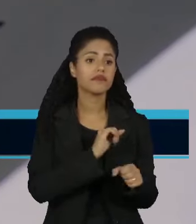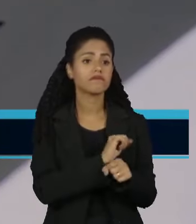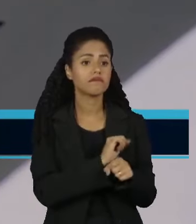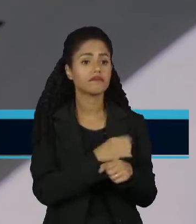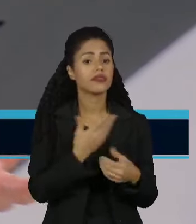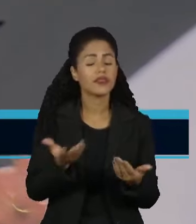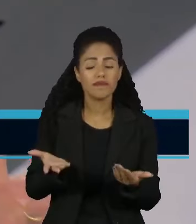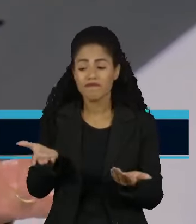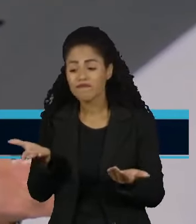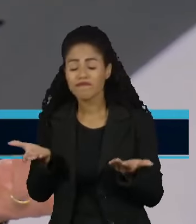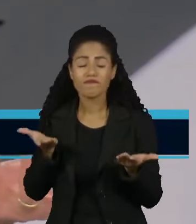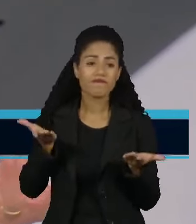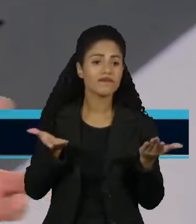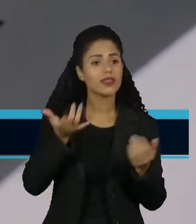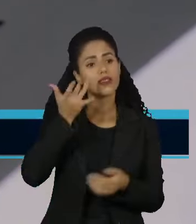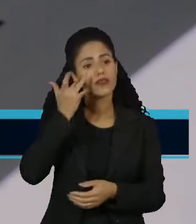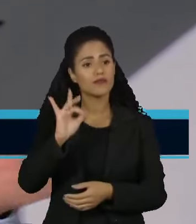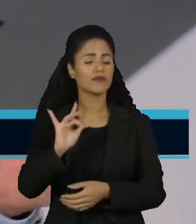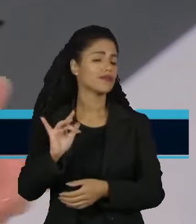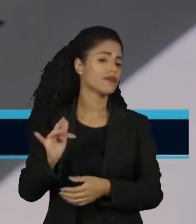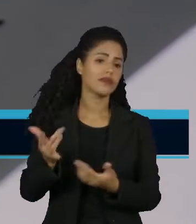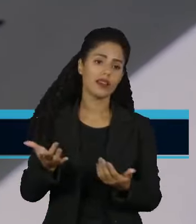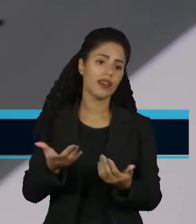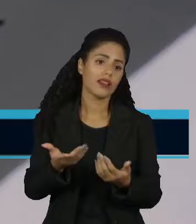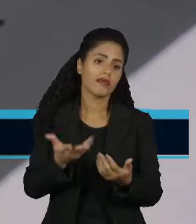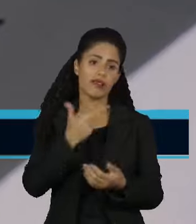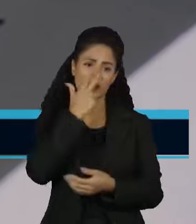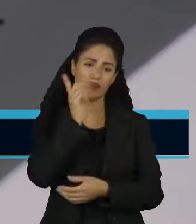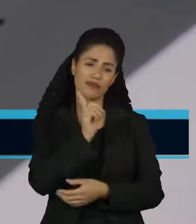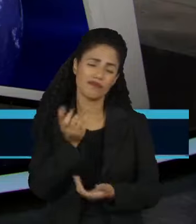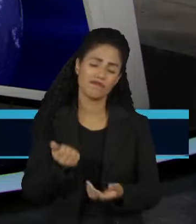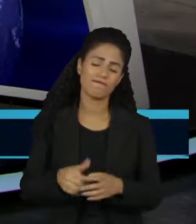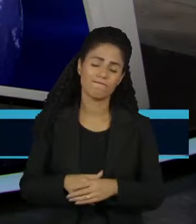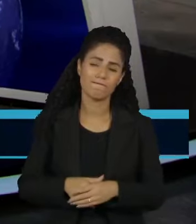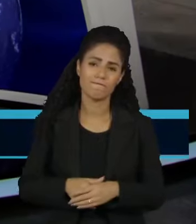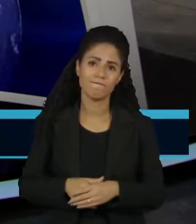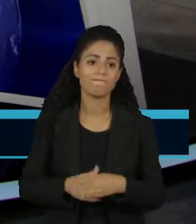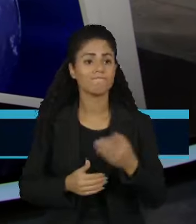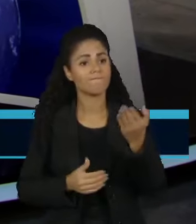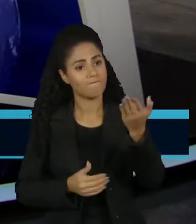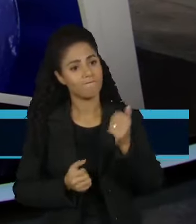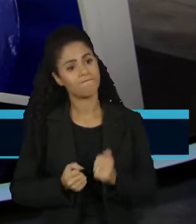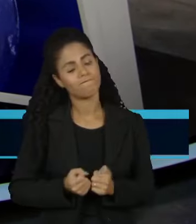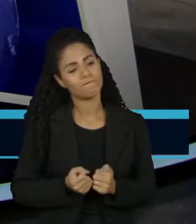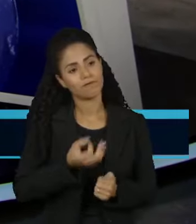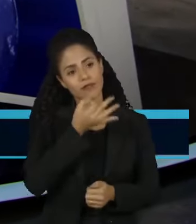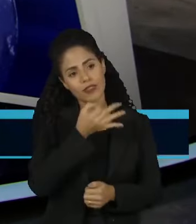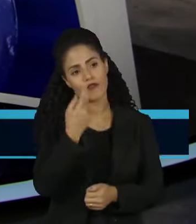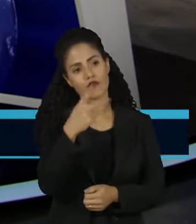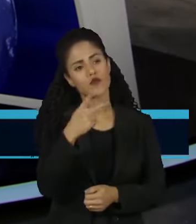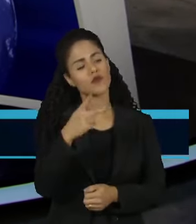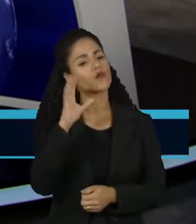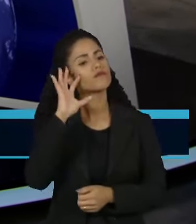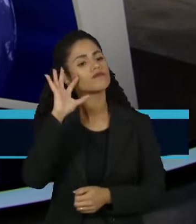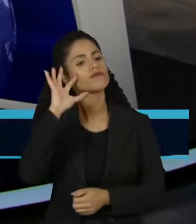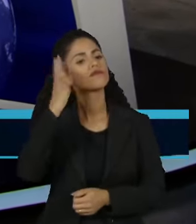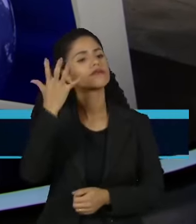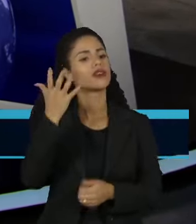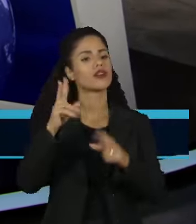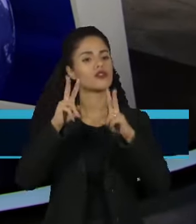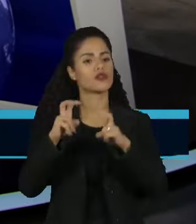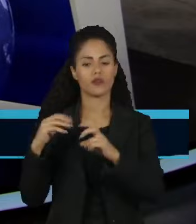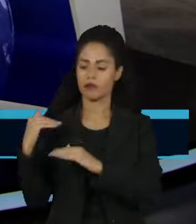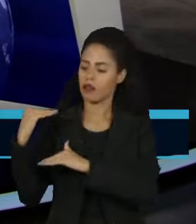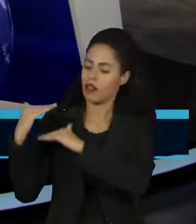de algo que é completamente obsoleto e distorsivo professor na sua opinião em quais outras soluções para o desenvolvimento da